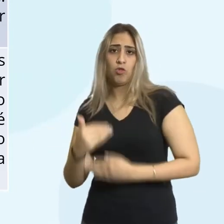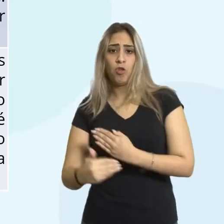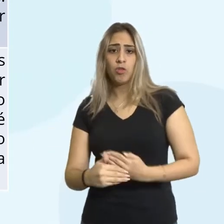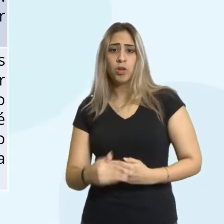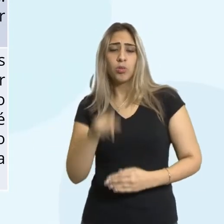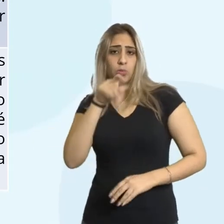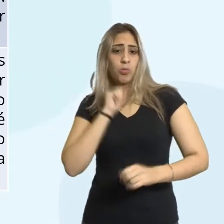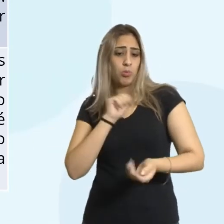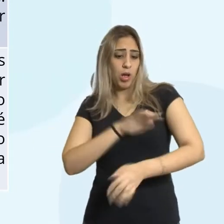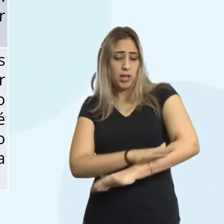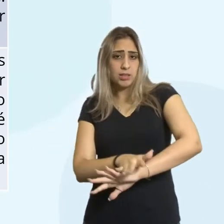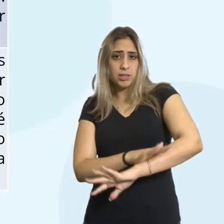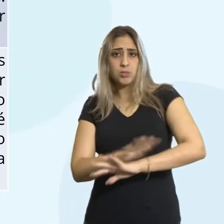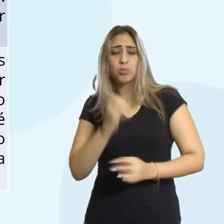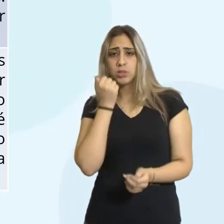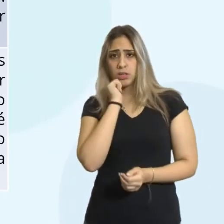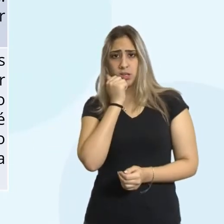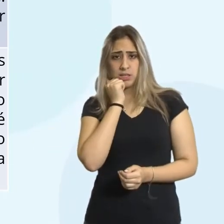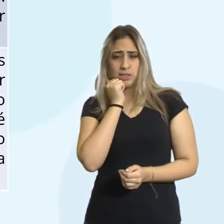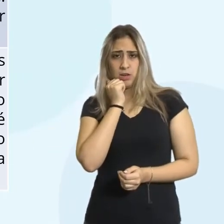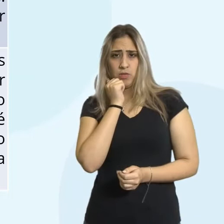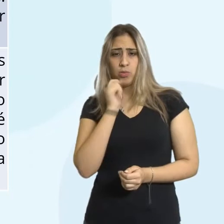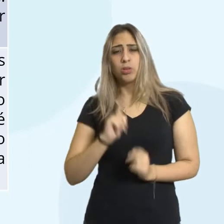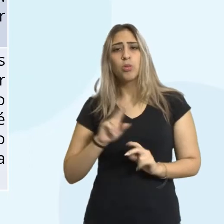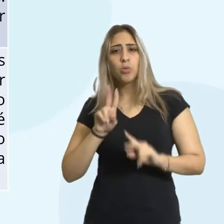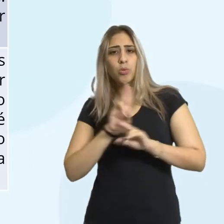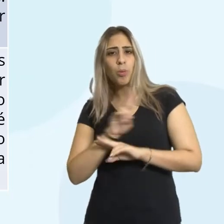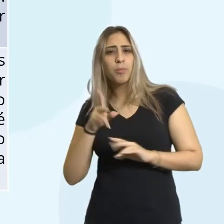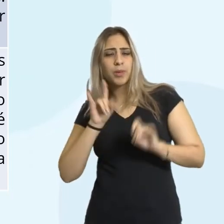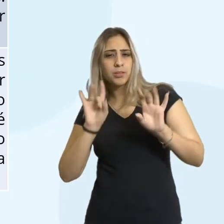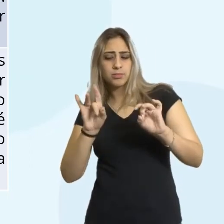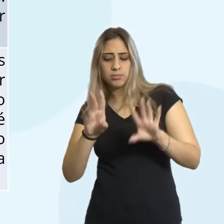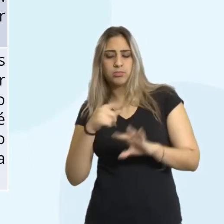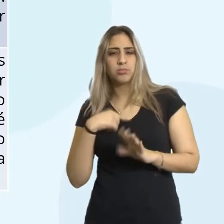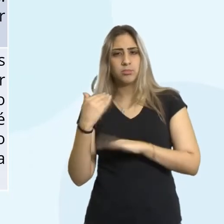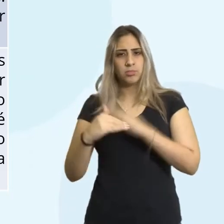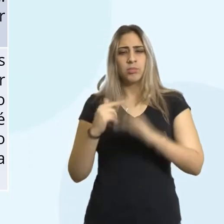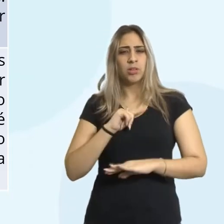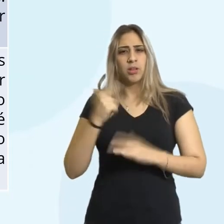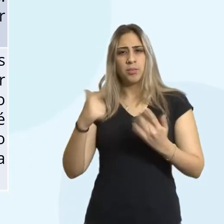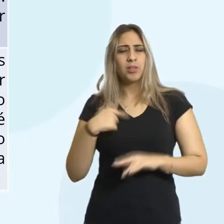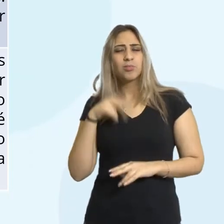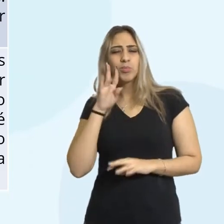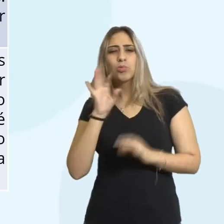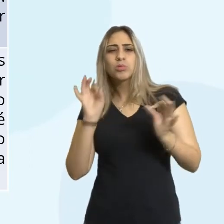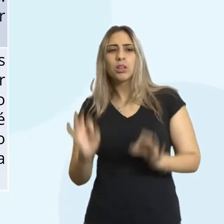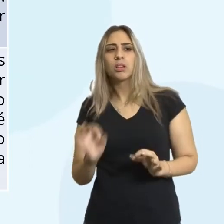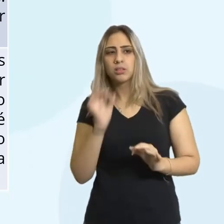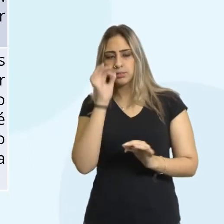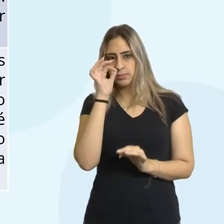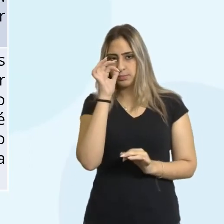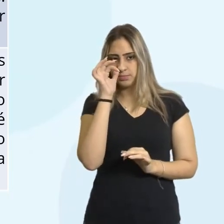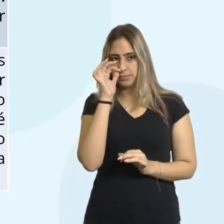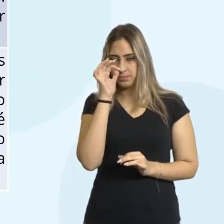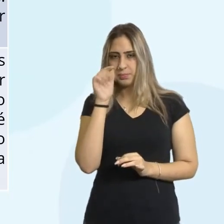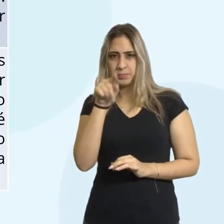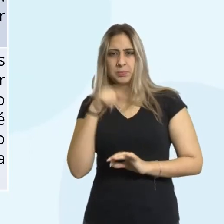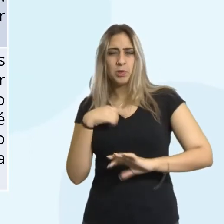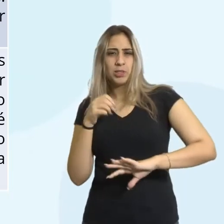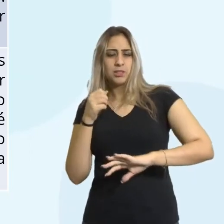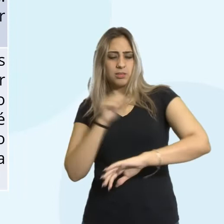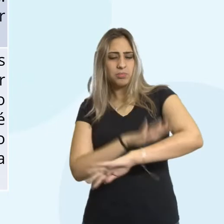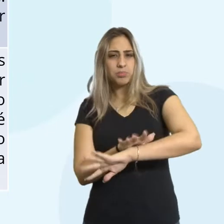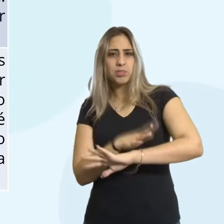o racismo científico tem um nome mais específico para isso eu Tony eu acho não tenho certeza mas como esse racismo científico